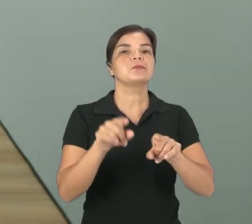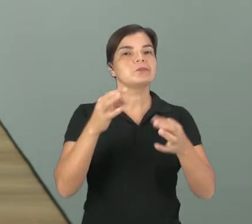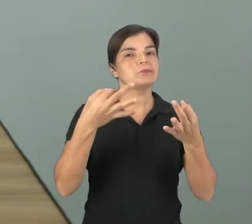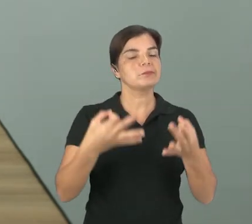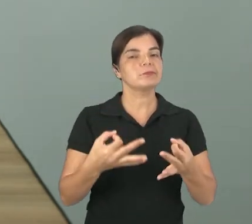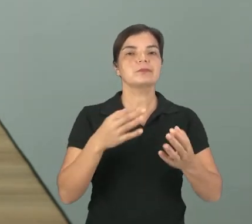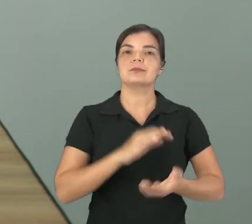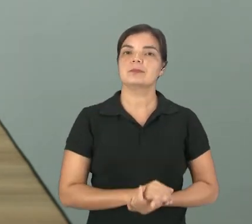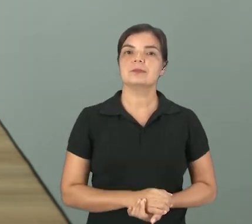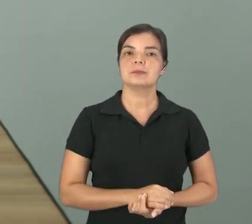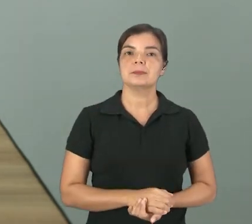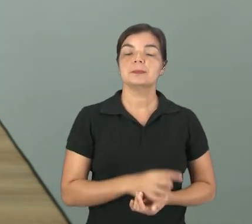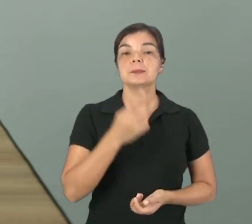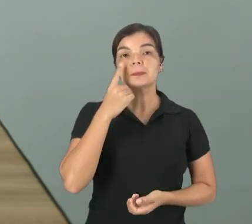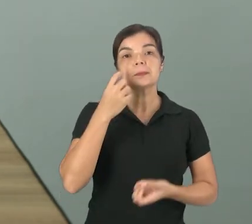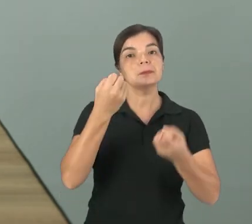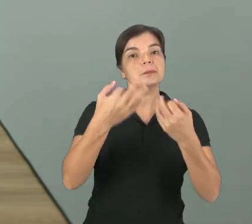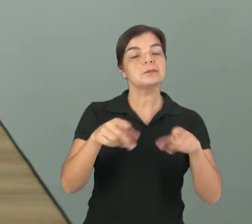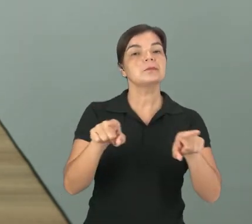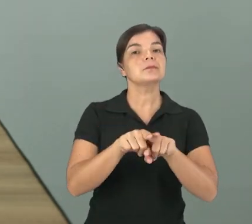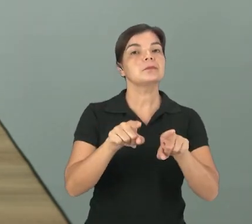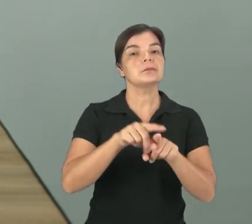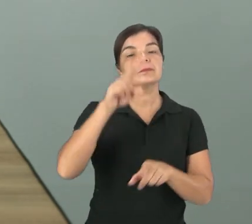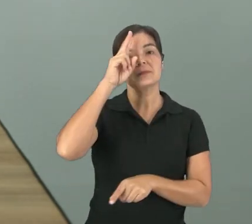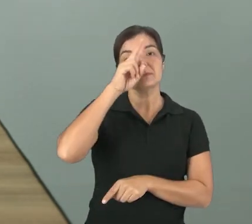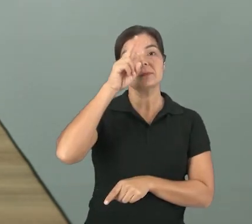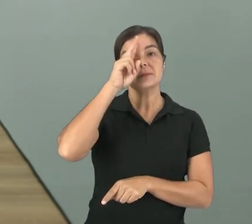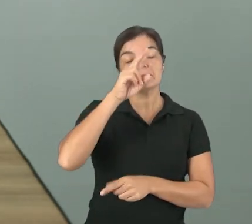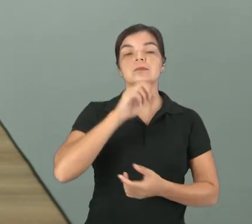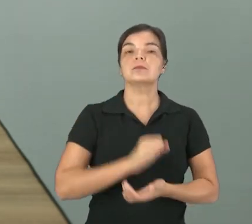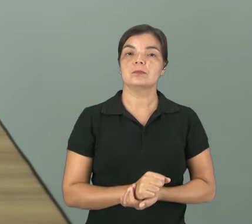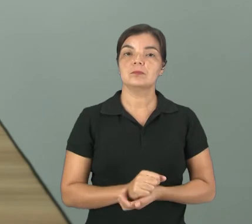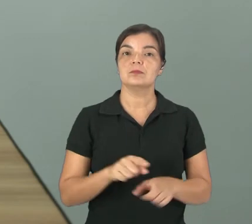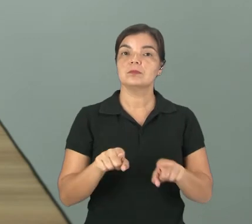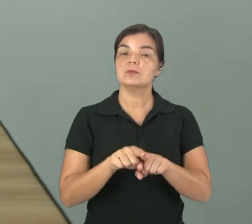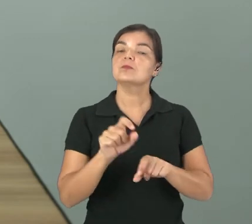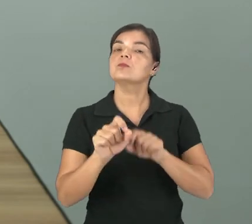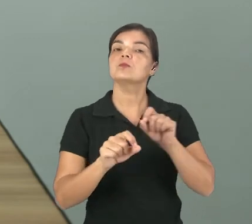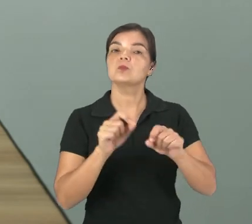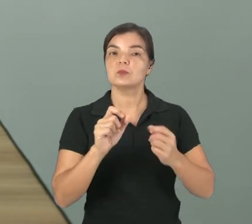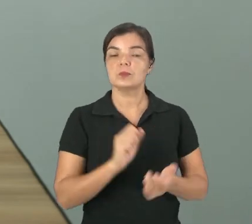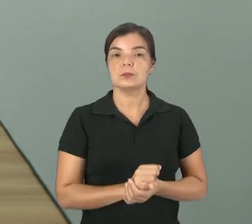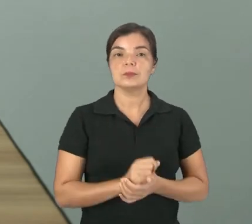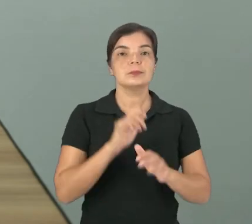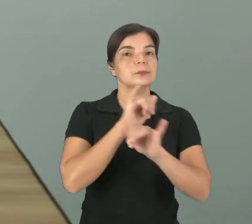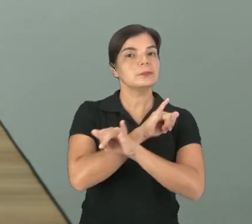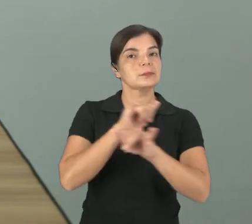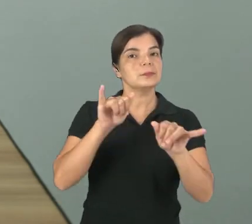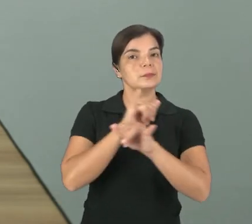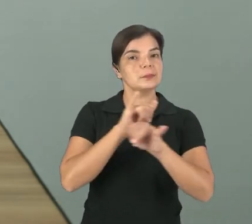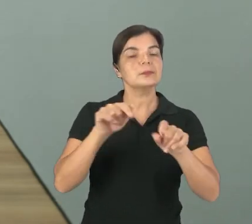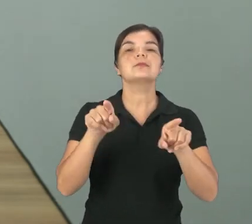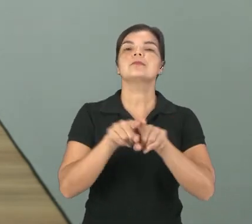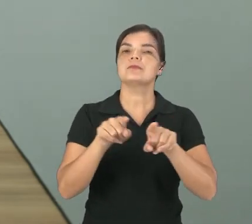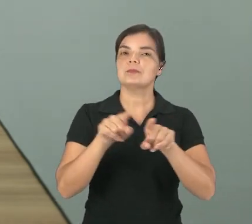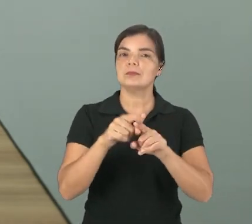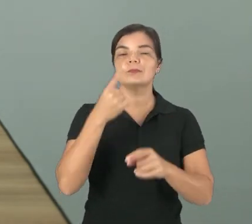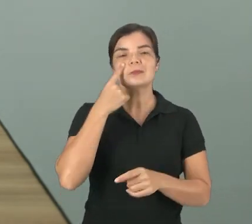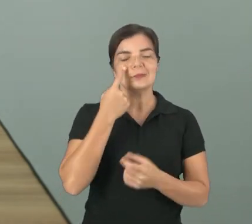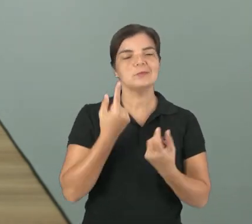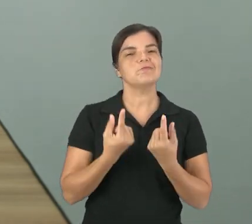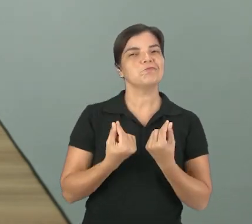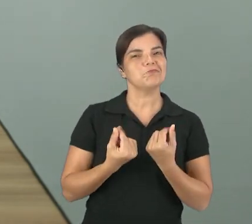bem feita. E quando falamos disso, nós lembramos de um ditado popular que diz que a propaganda é a alma